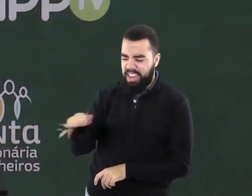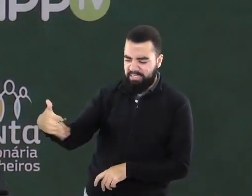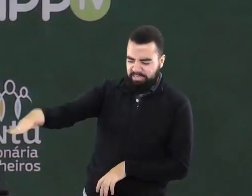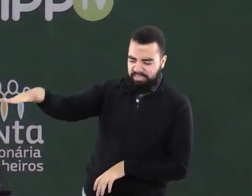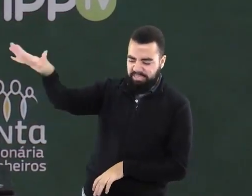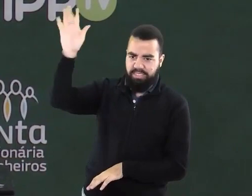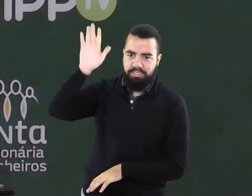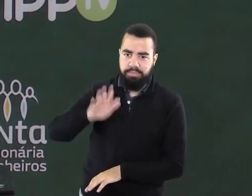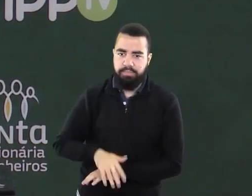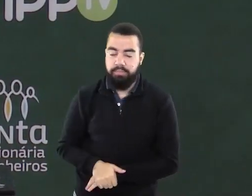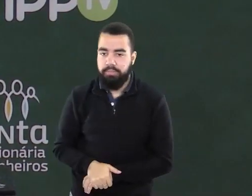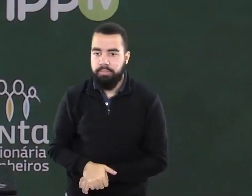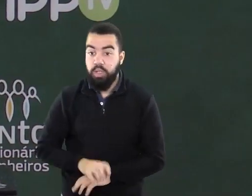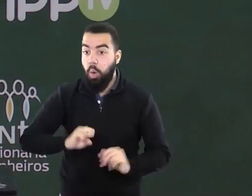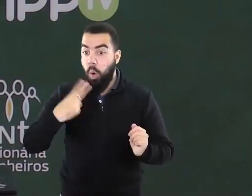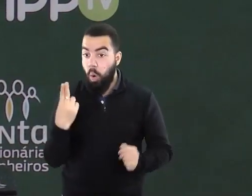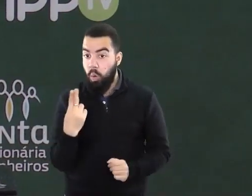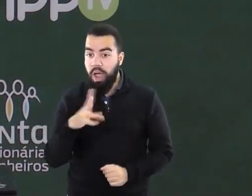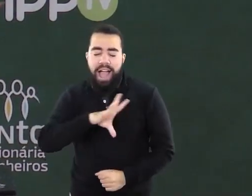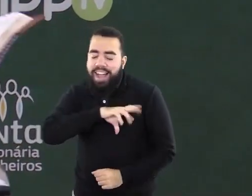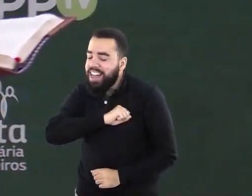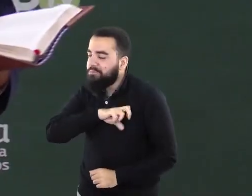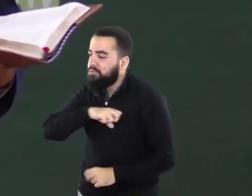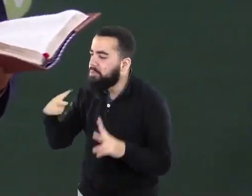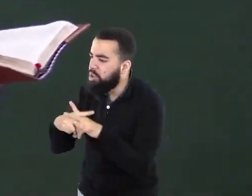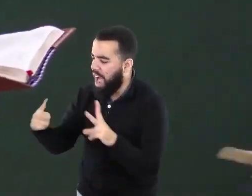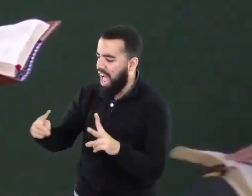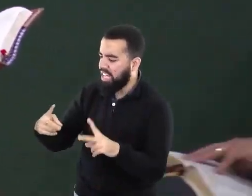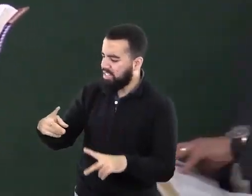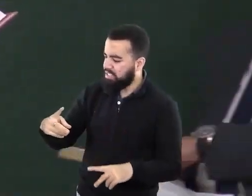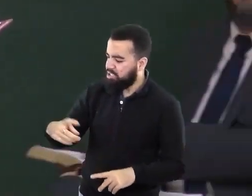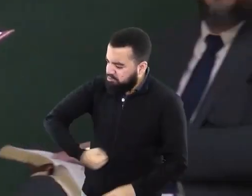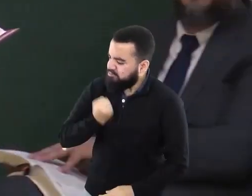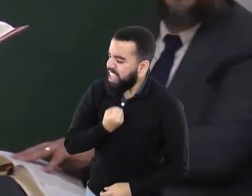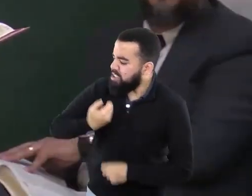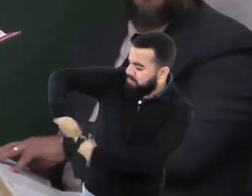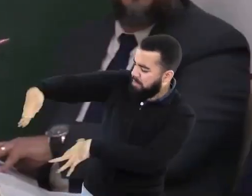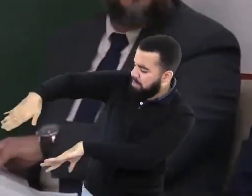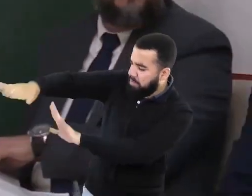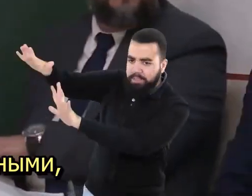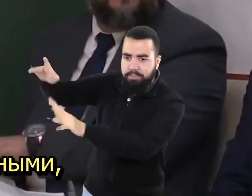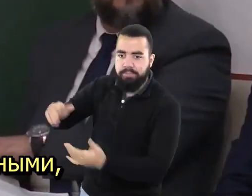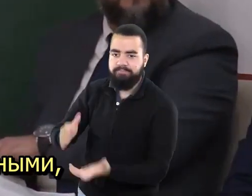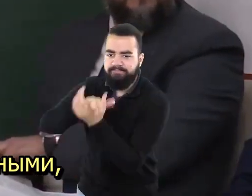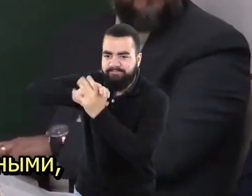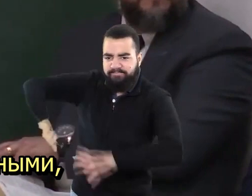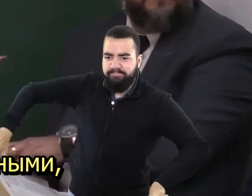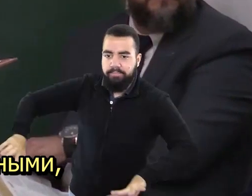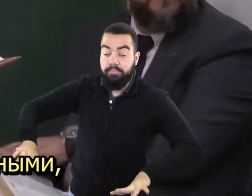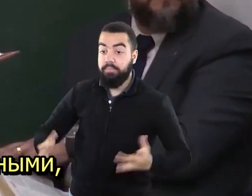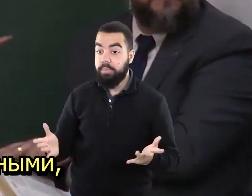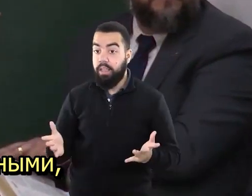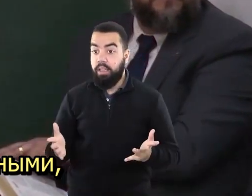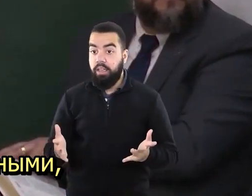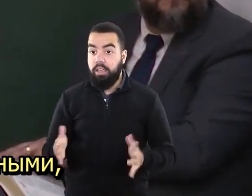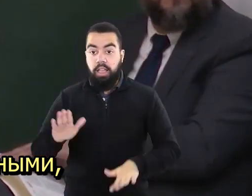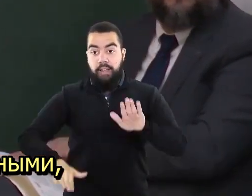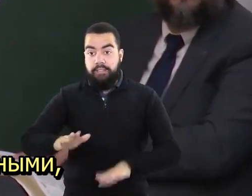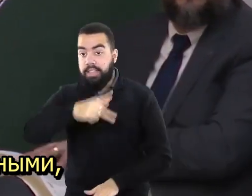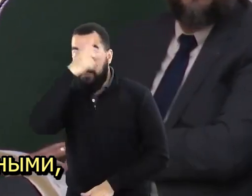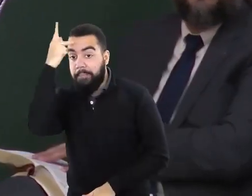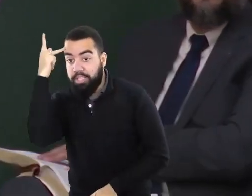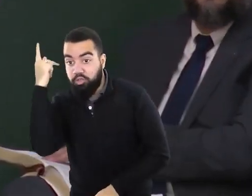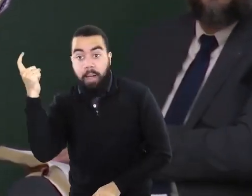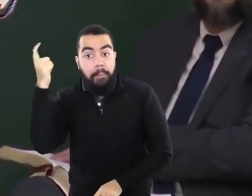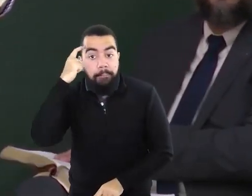É amar até a primeira briga. Ô, gente, me desculpem, mas tem pessoas que parecem que são espirituais